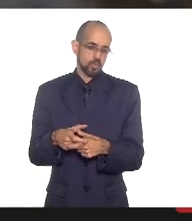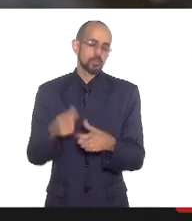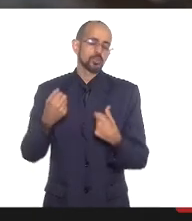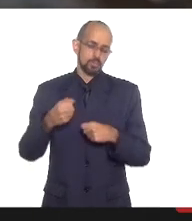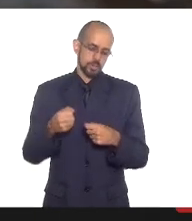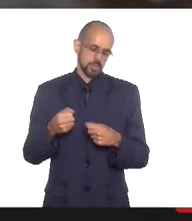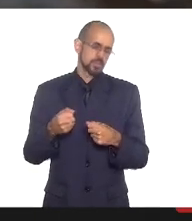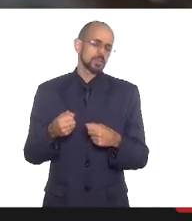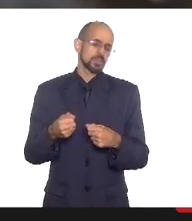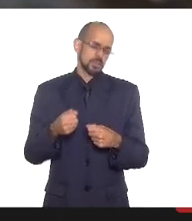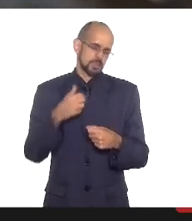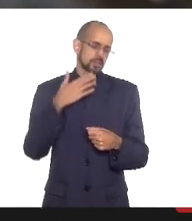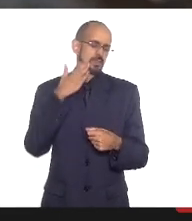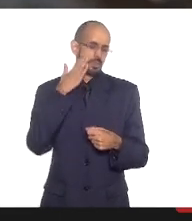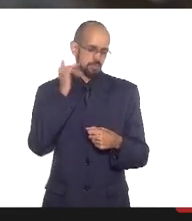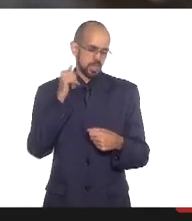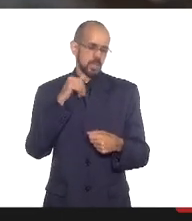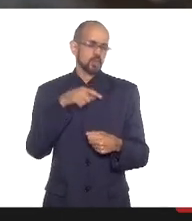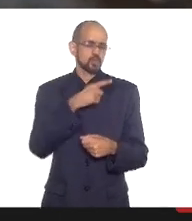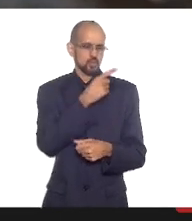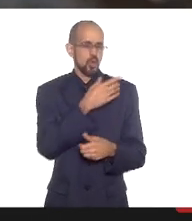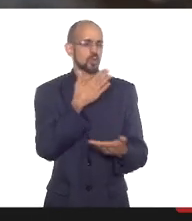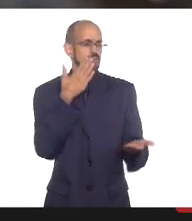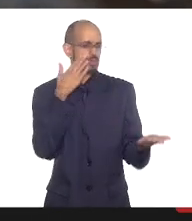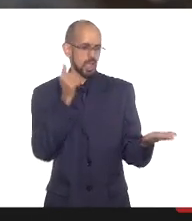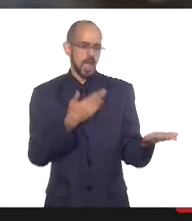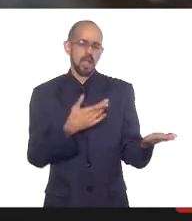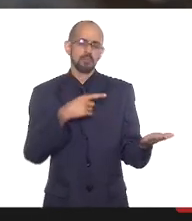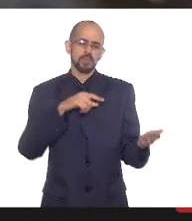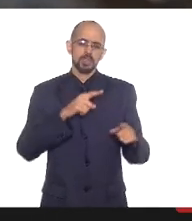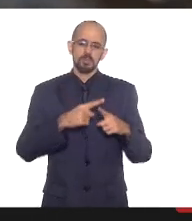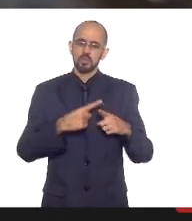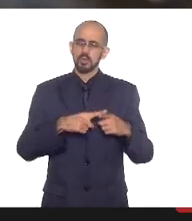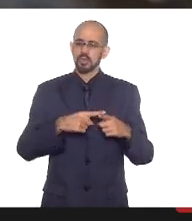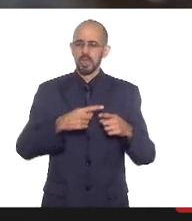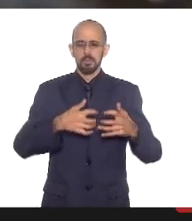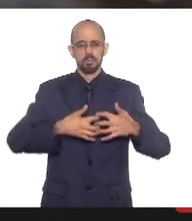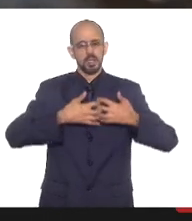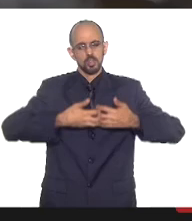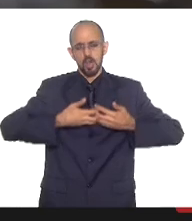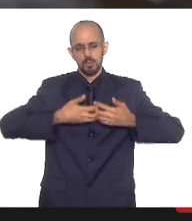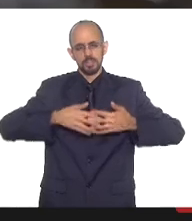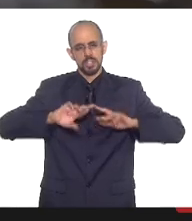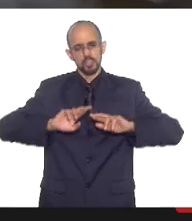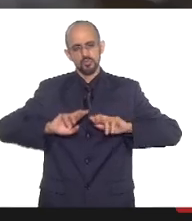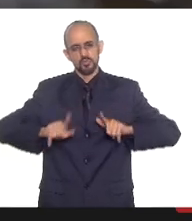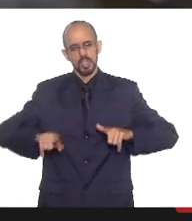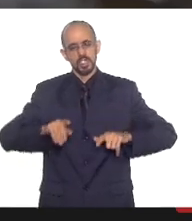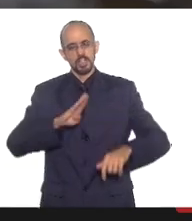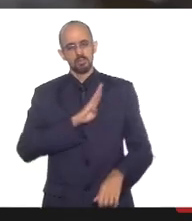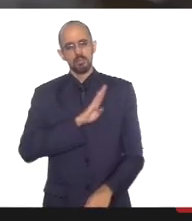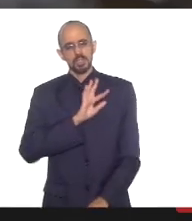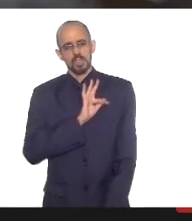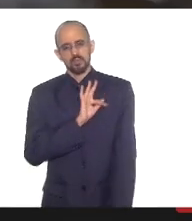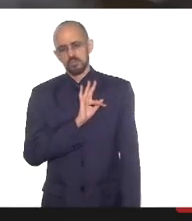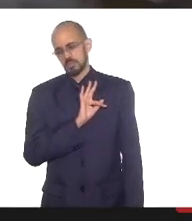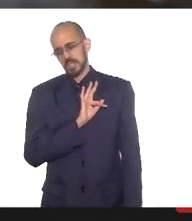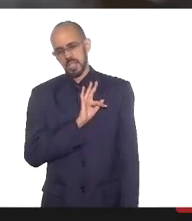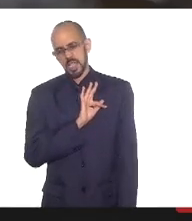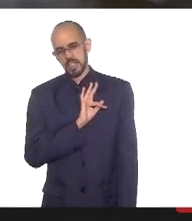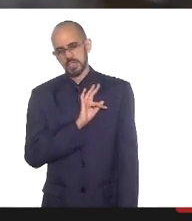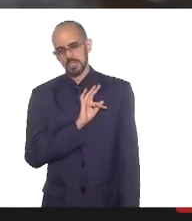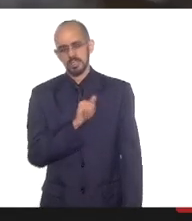que passou no teste foi Prefeito é diferente da Baixada Fluminense não tinha capacidade